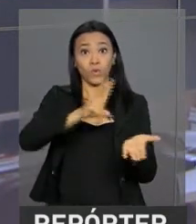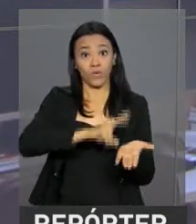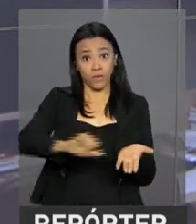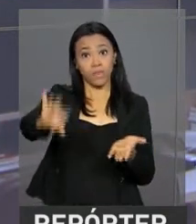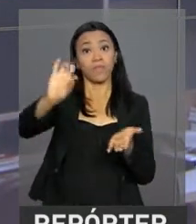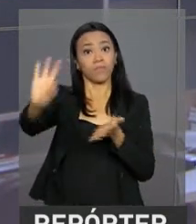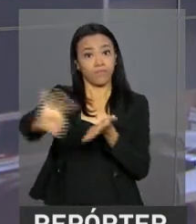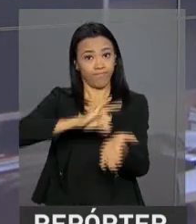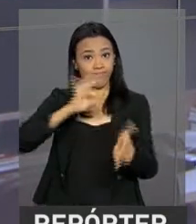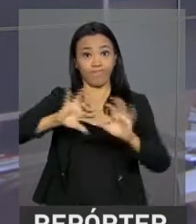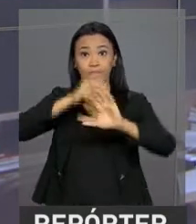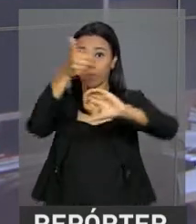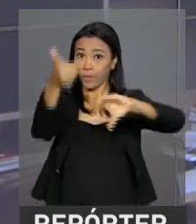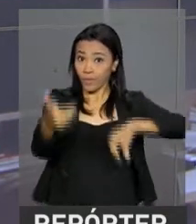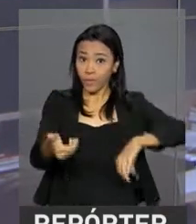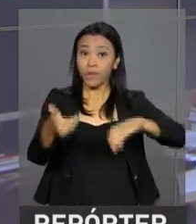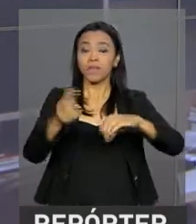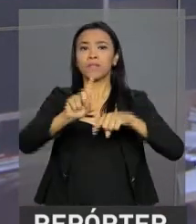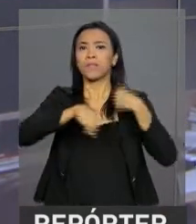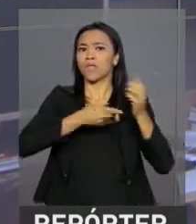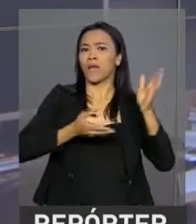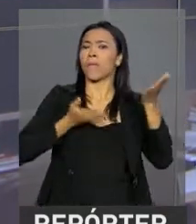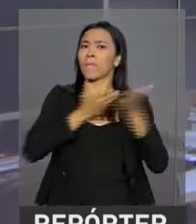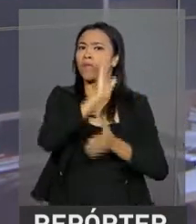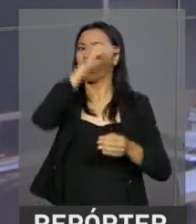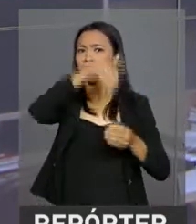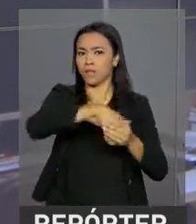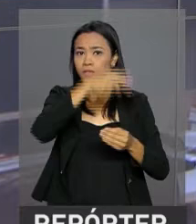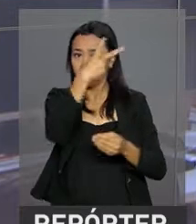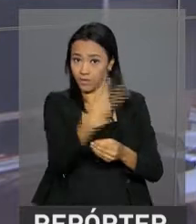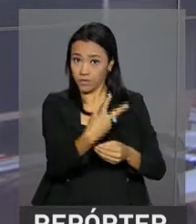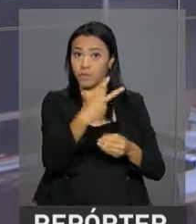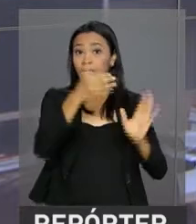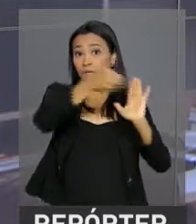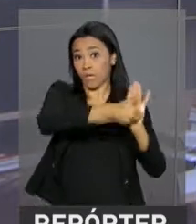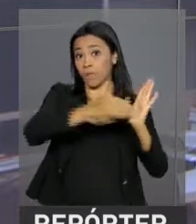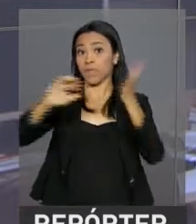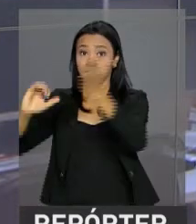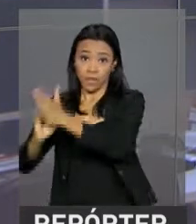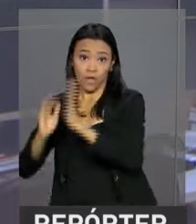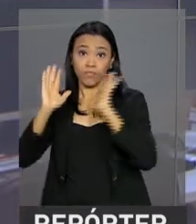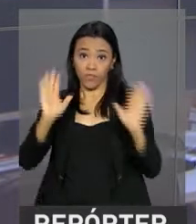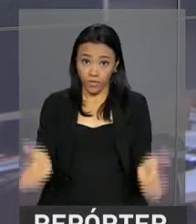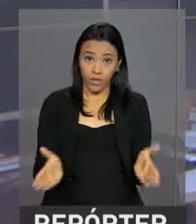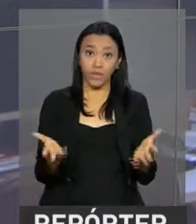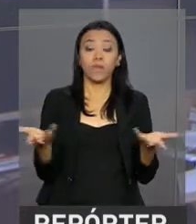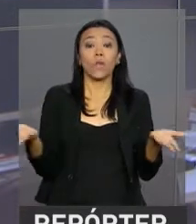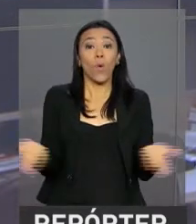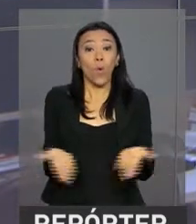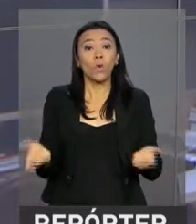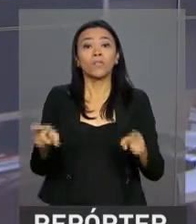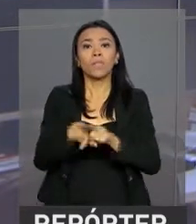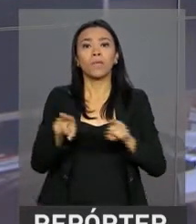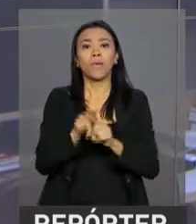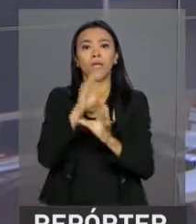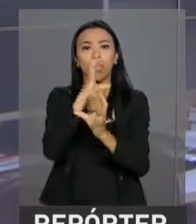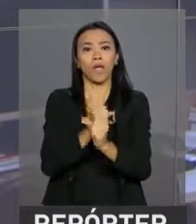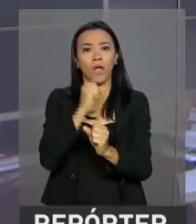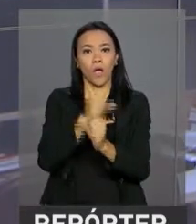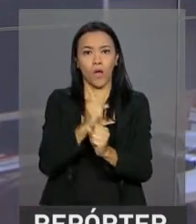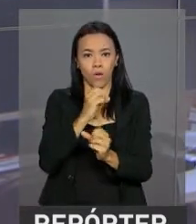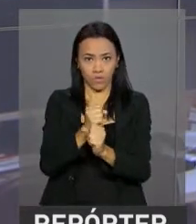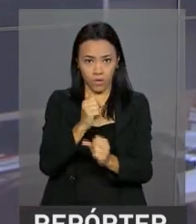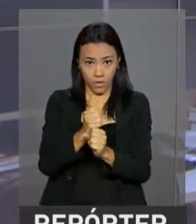nacional depois de ser aprovada em dois turnos na câmara e no senado hoje também deve ser votado o orçamento da união